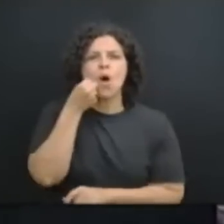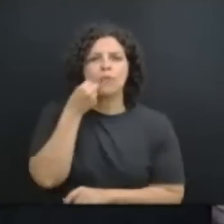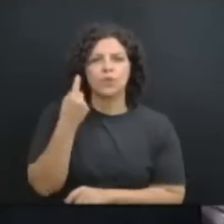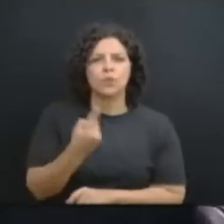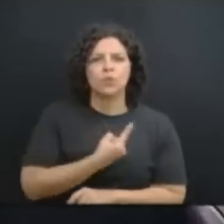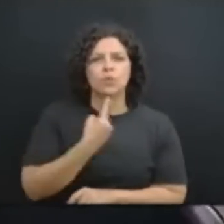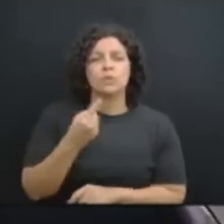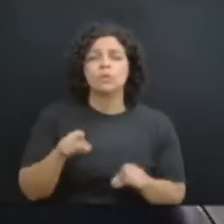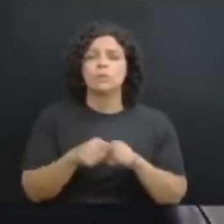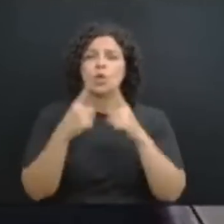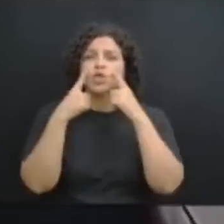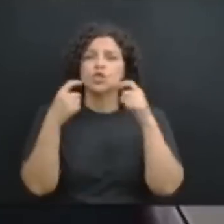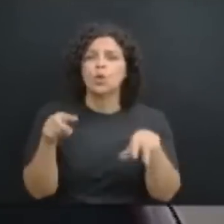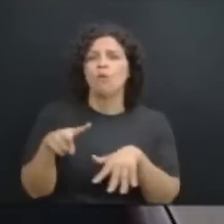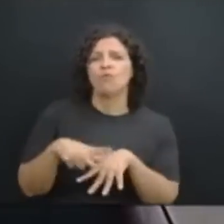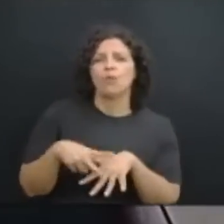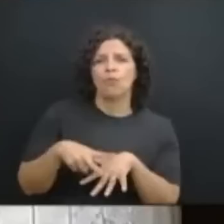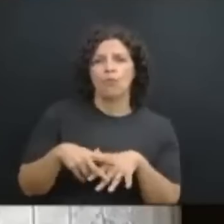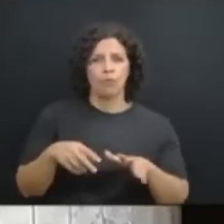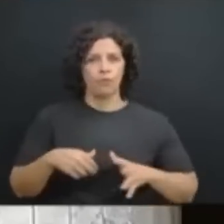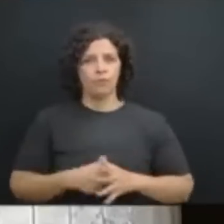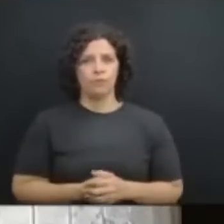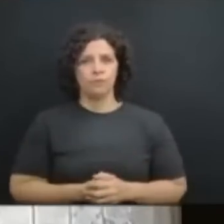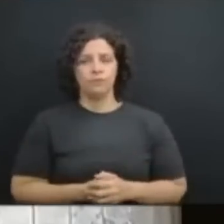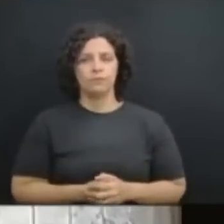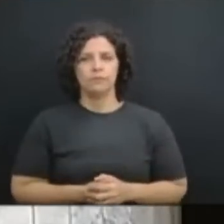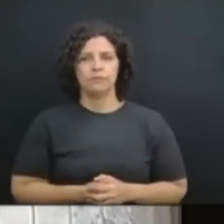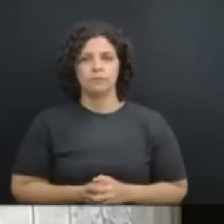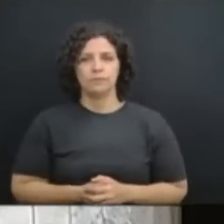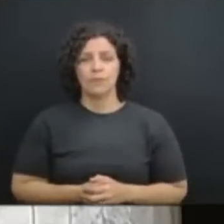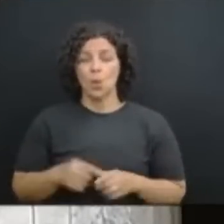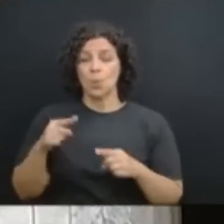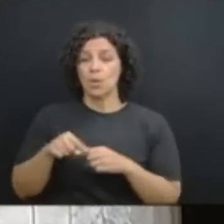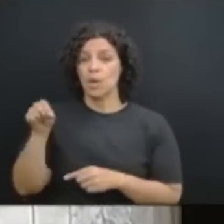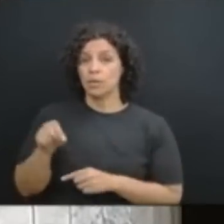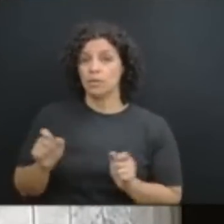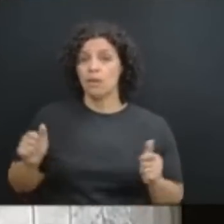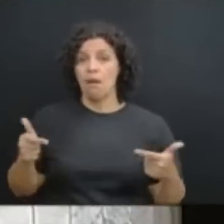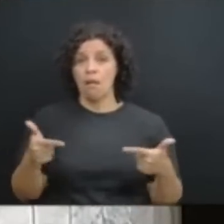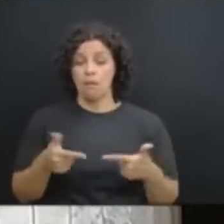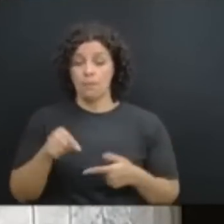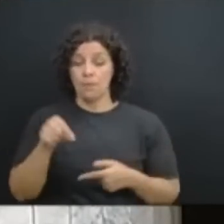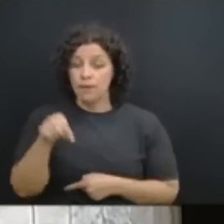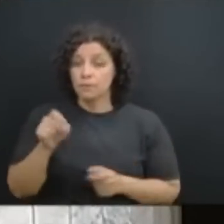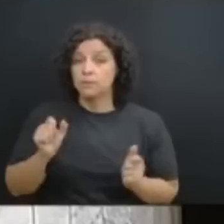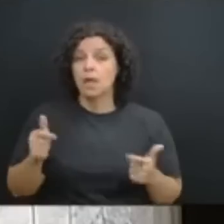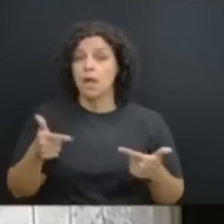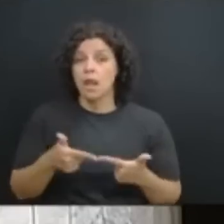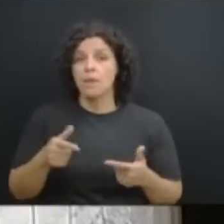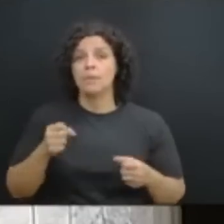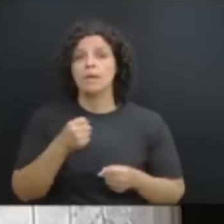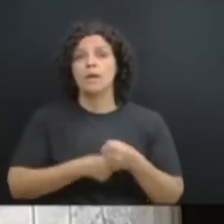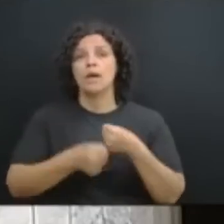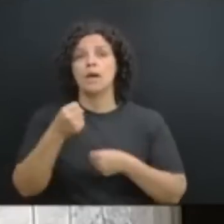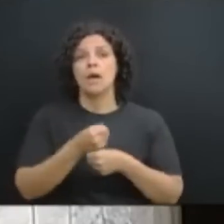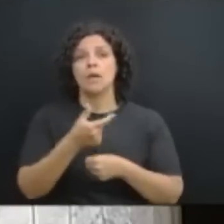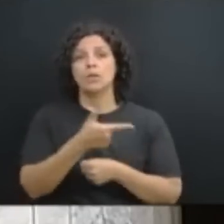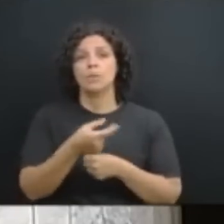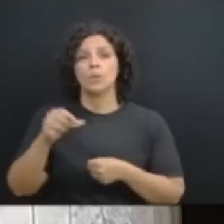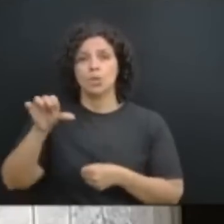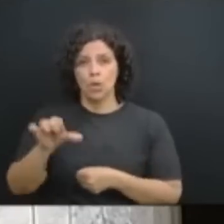o lamento das viúvas. Porque aqui, nessa Assembleia, em 2009,